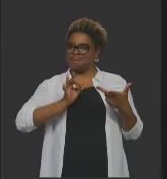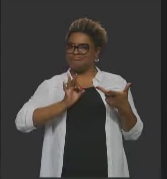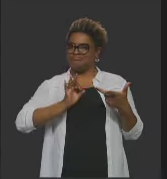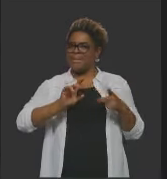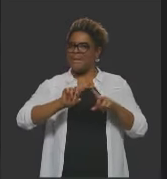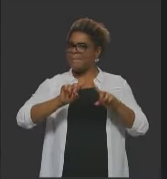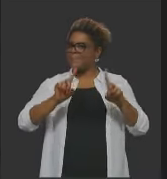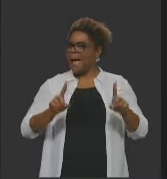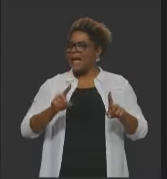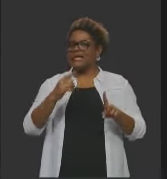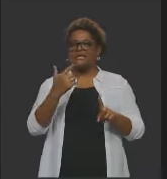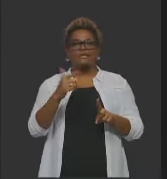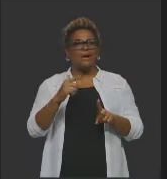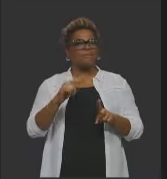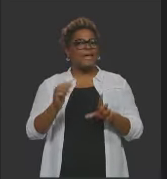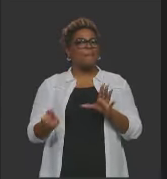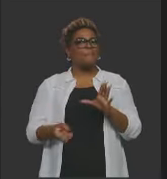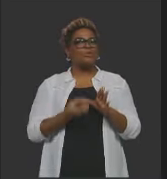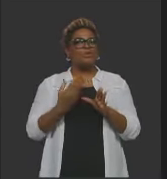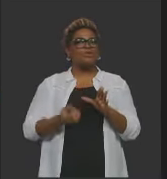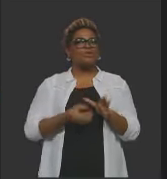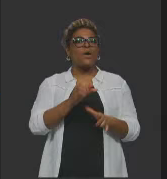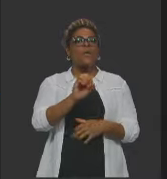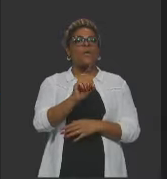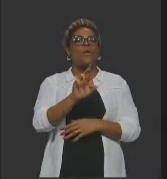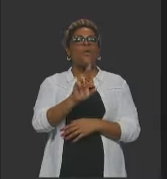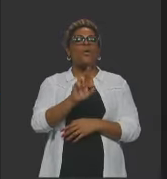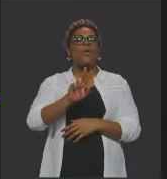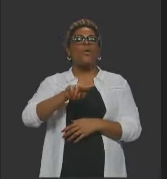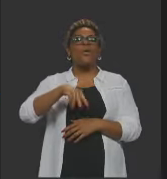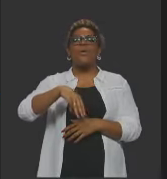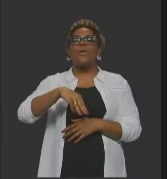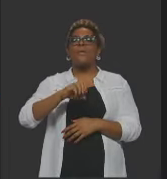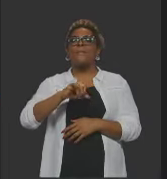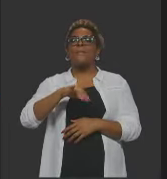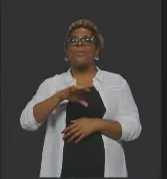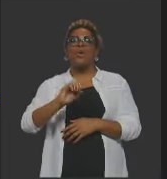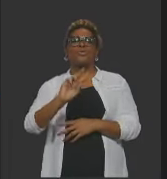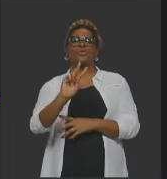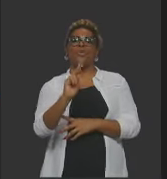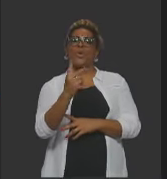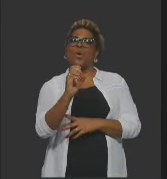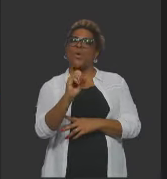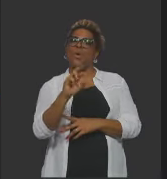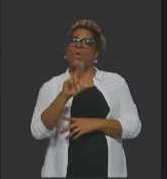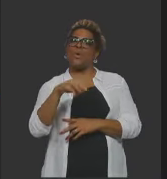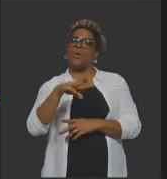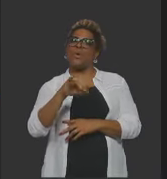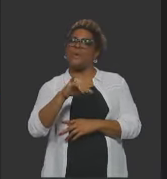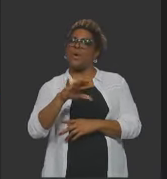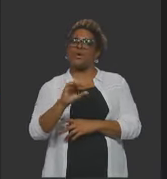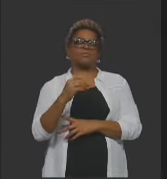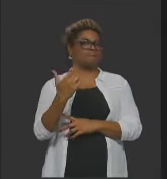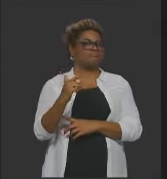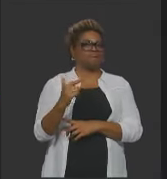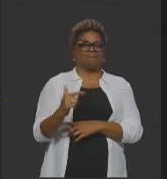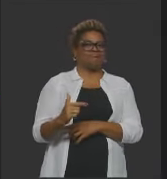produz hormônios. Os hormônios, eles são produzidos pelo sistema endócrino. Então, não é o sistema cardiovascular.